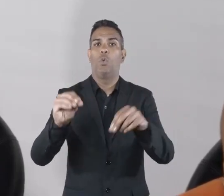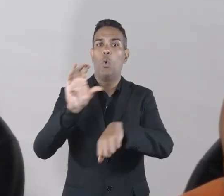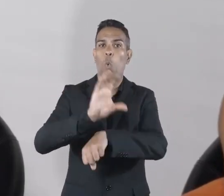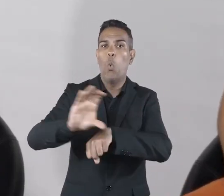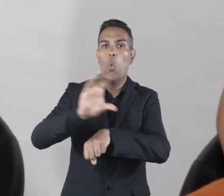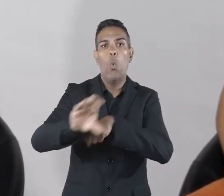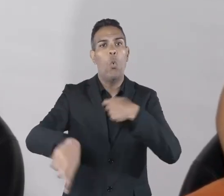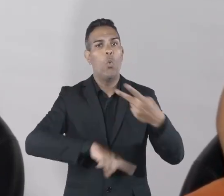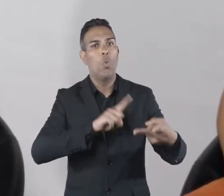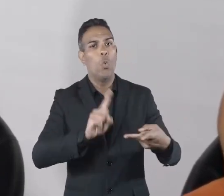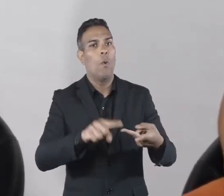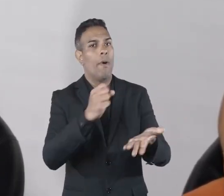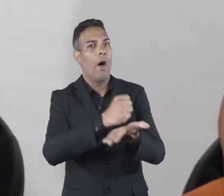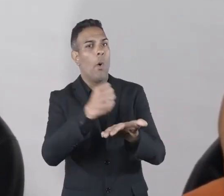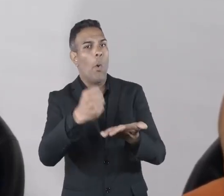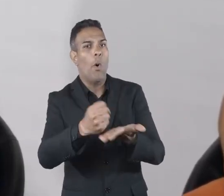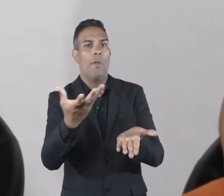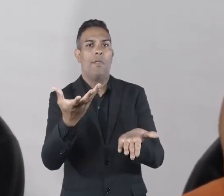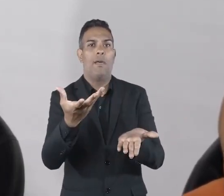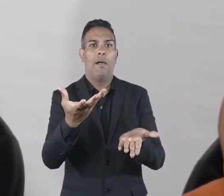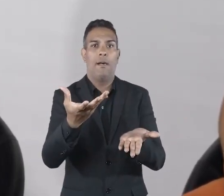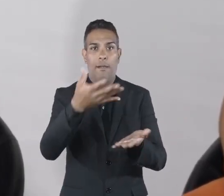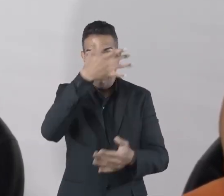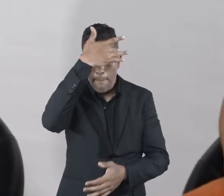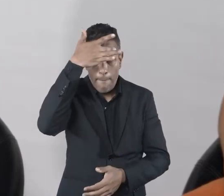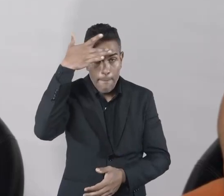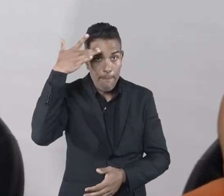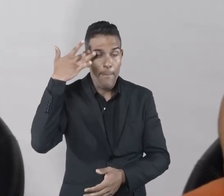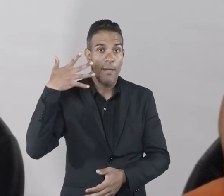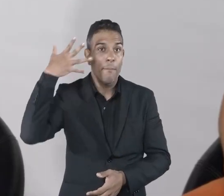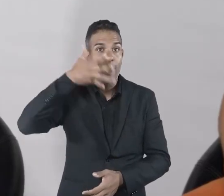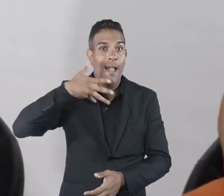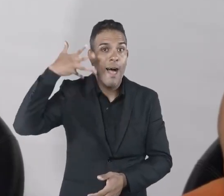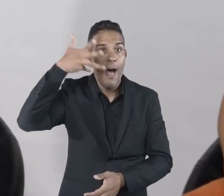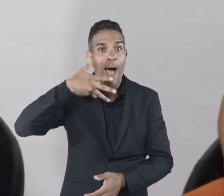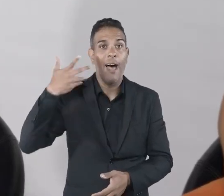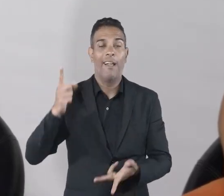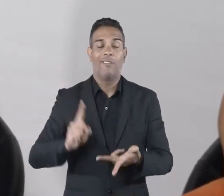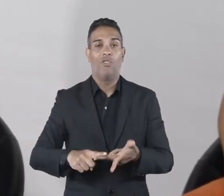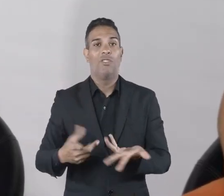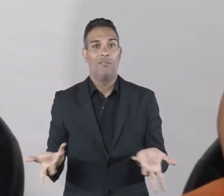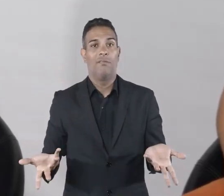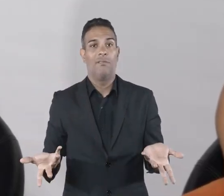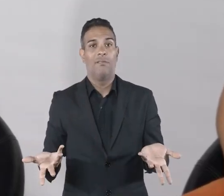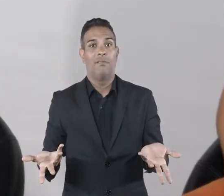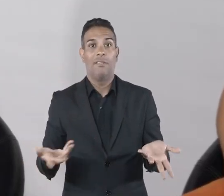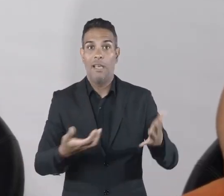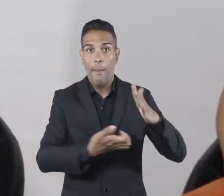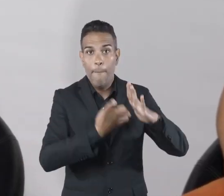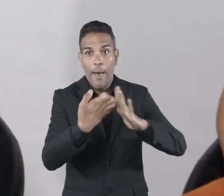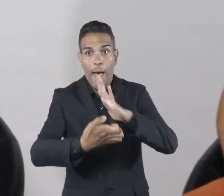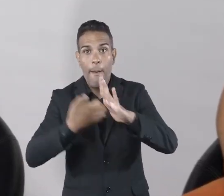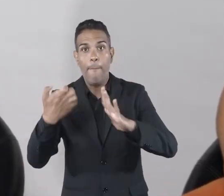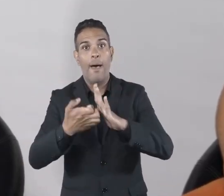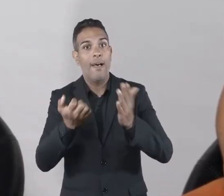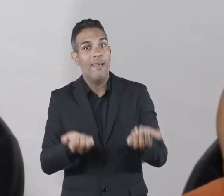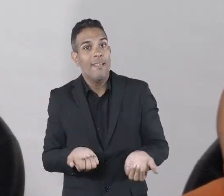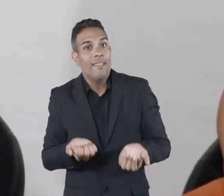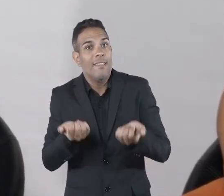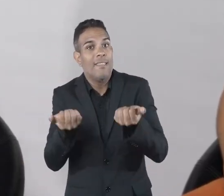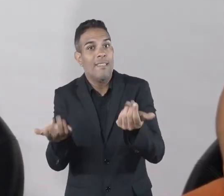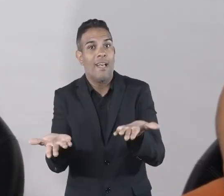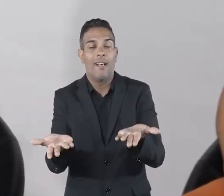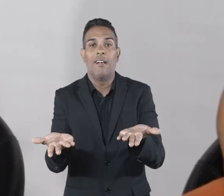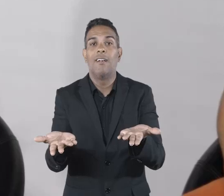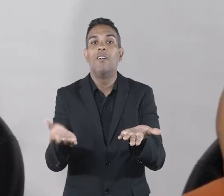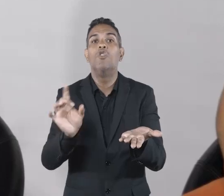pode ser voluntário como fotografia, como audiovisual, a gente precisa de voluntário. Mas a gente precisa de voluntário de produtor brasileiro